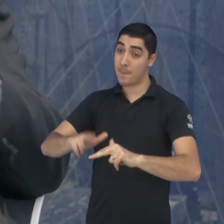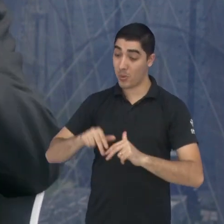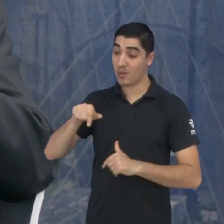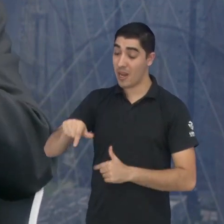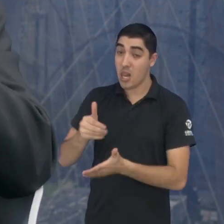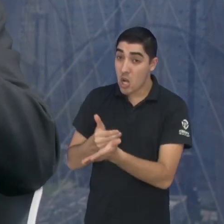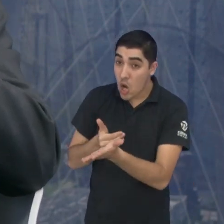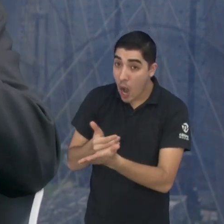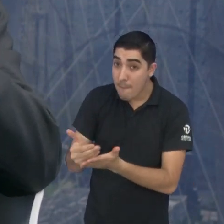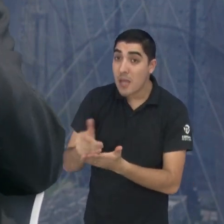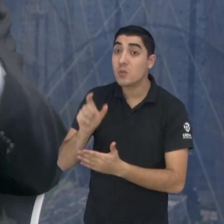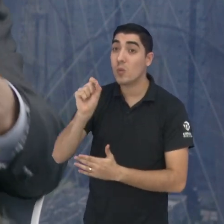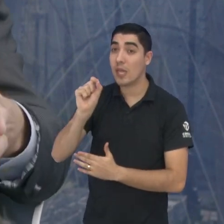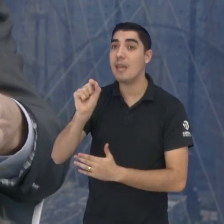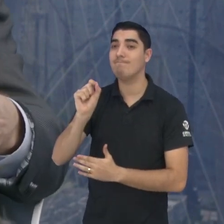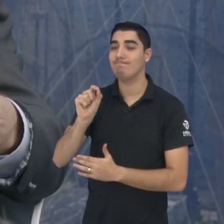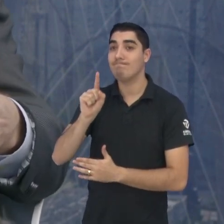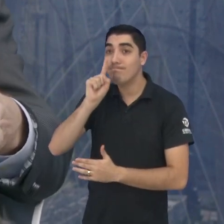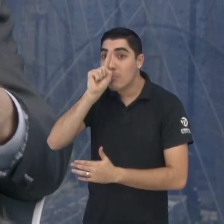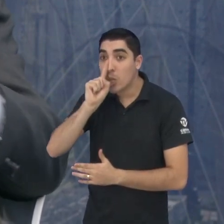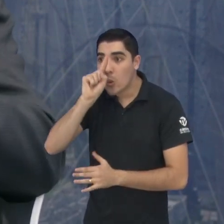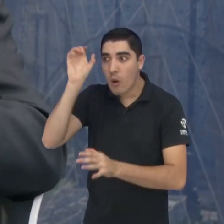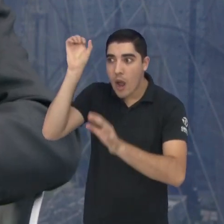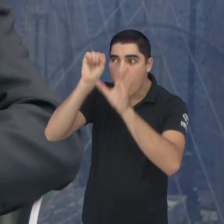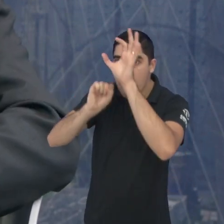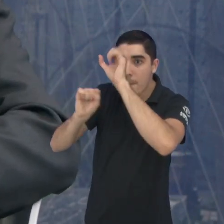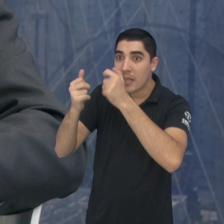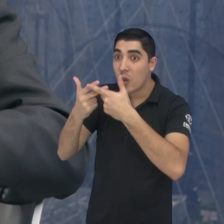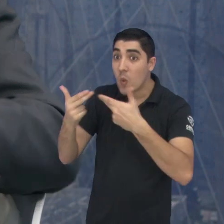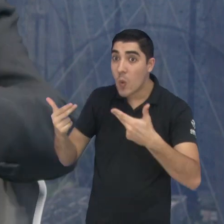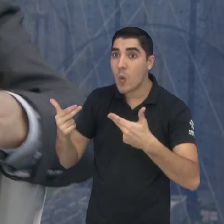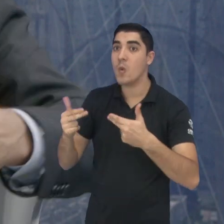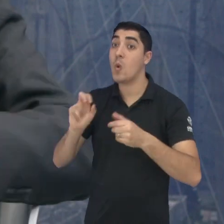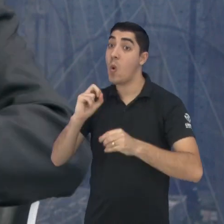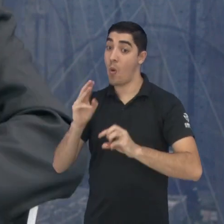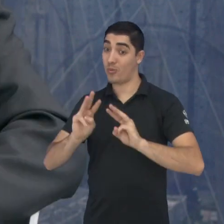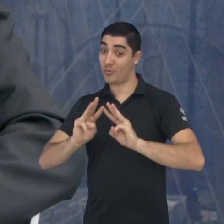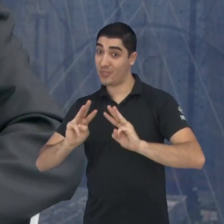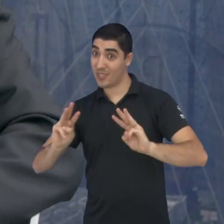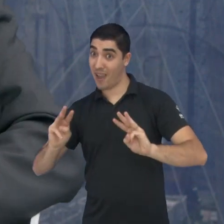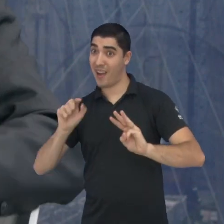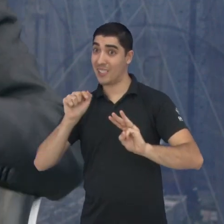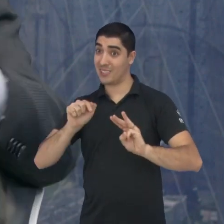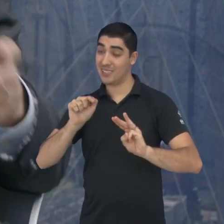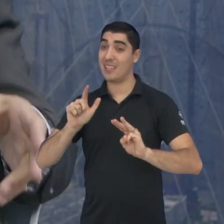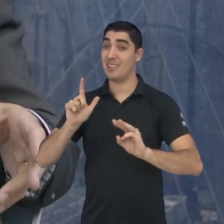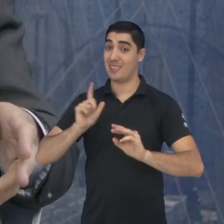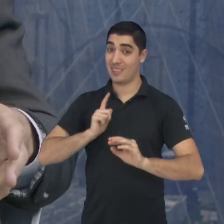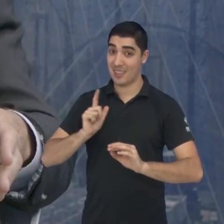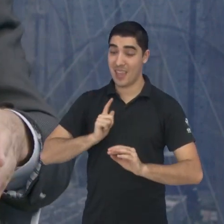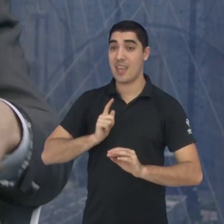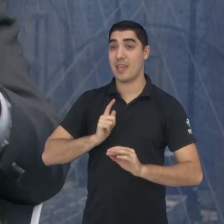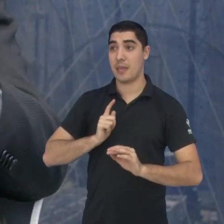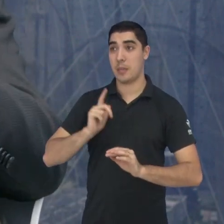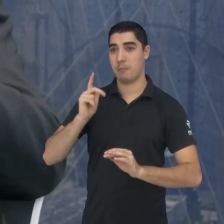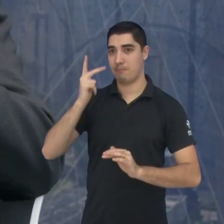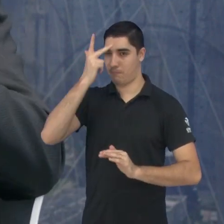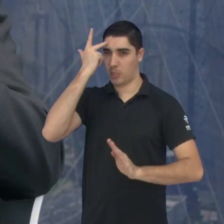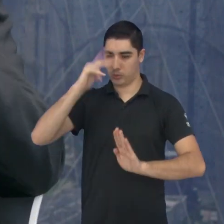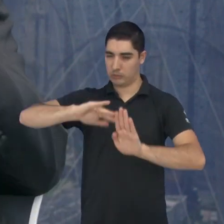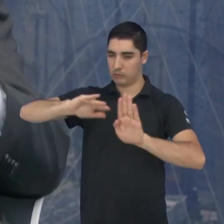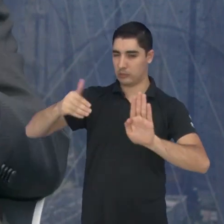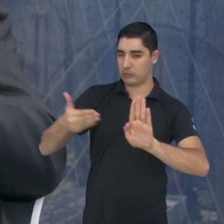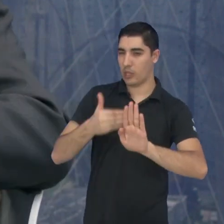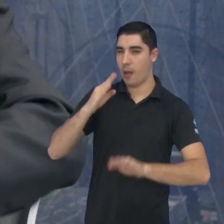terreno perigoso, numa plataforma cercada de pessoas mal